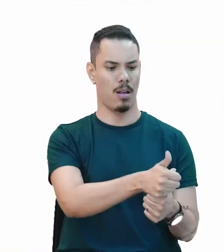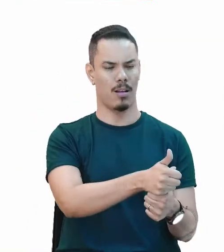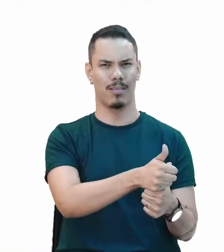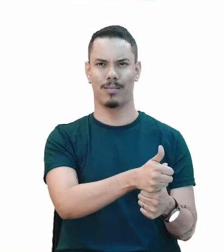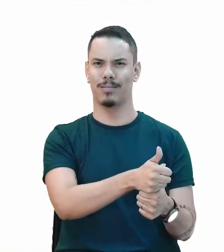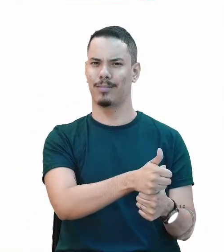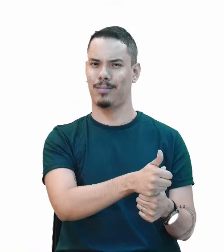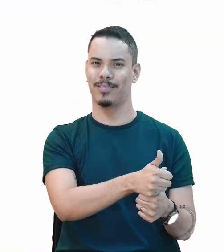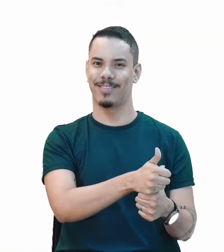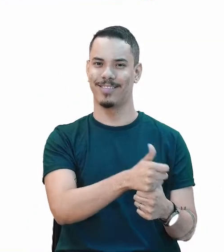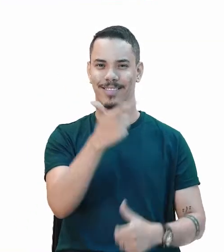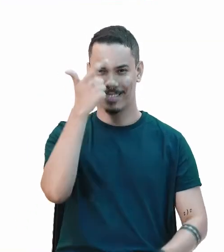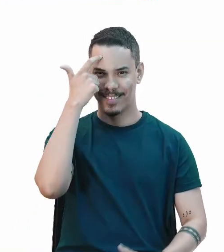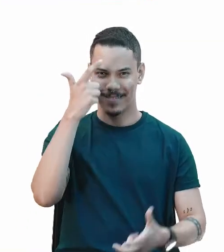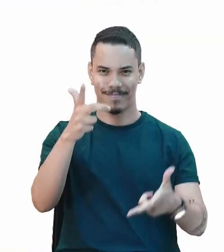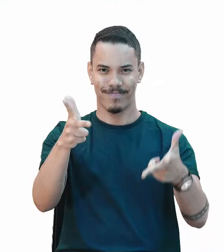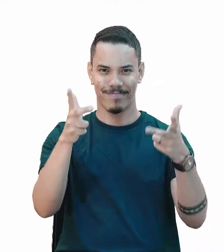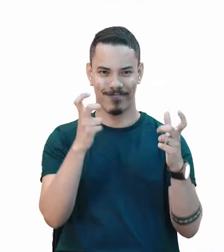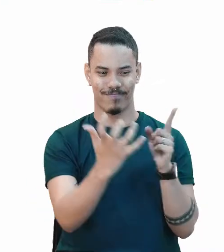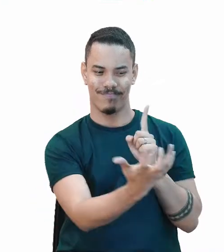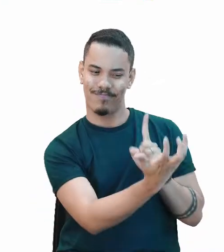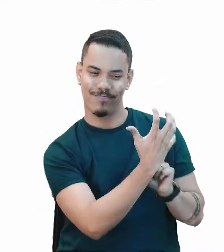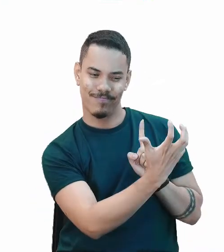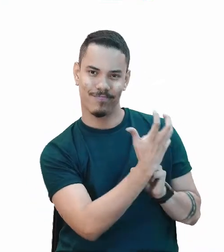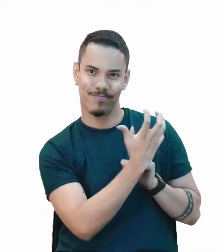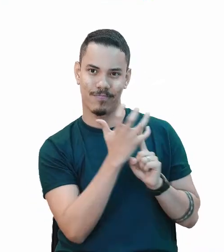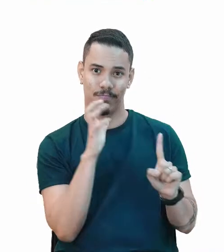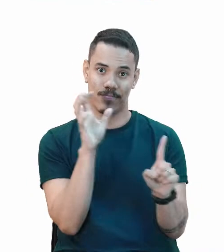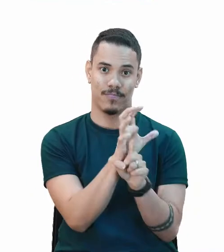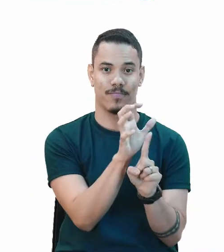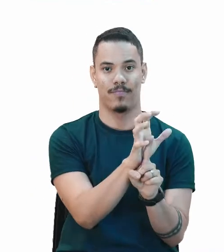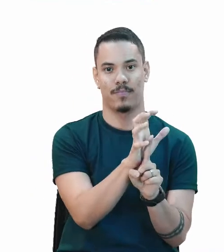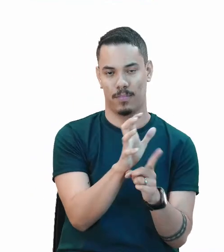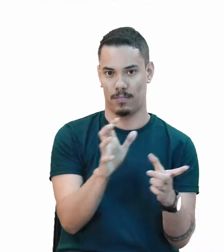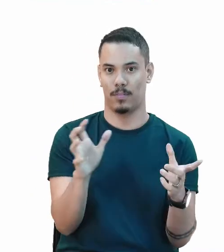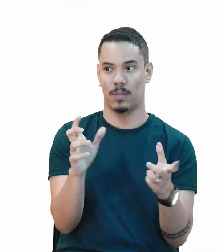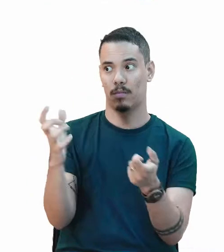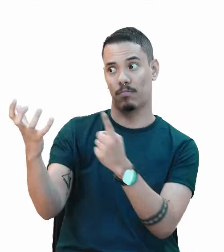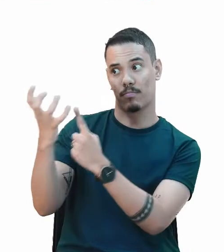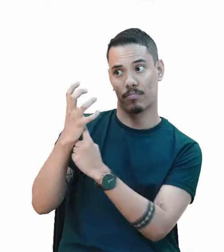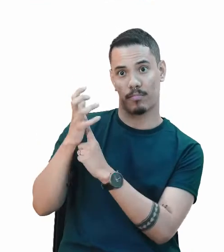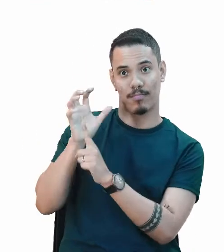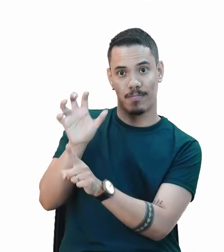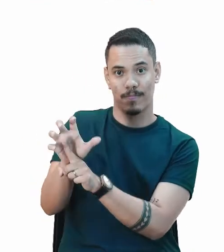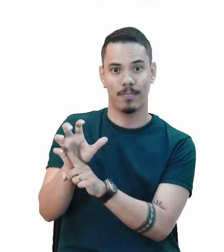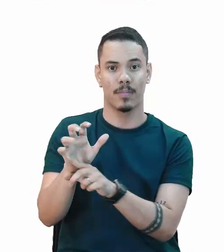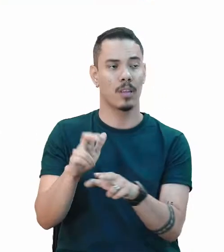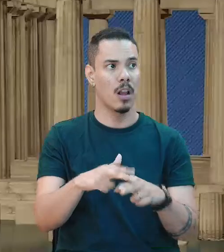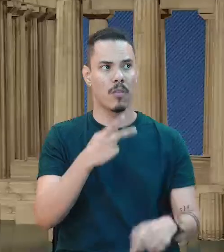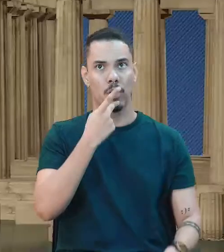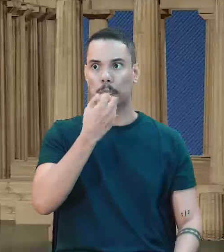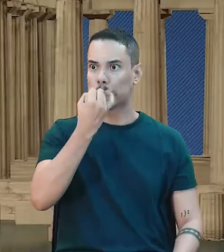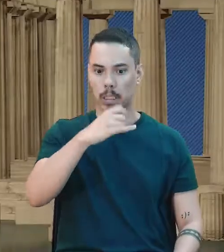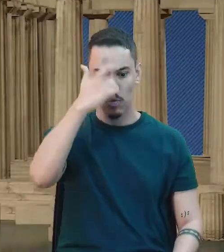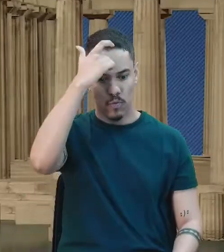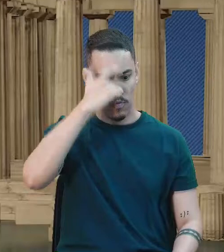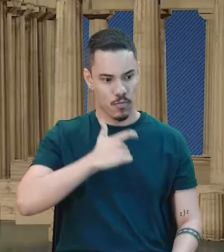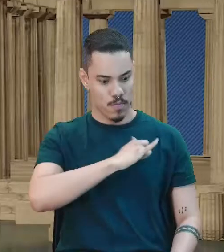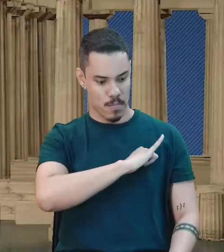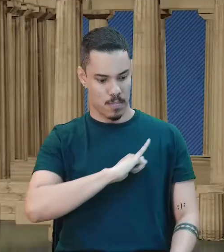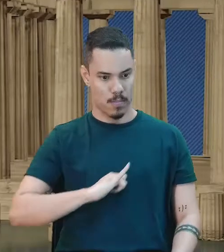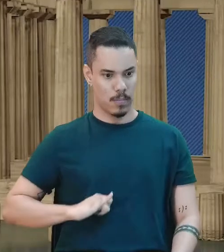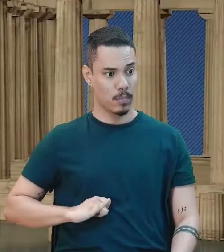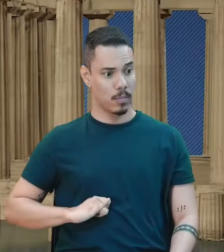de Diógenes influencia. Ou seja, Alexandre o Grande disse: se eu não fosse quem eu